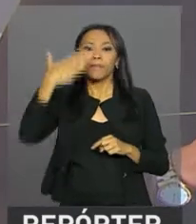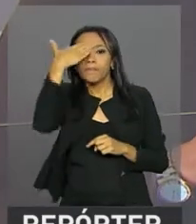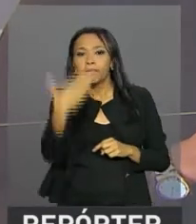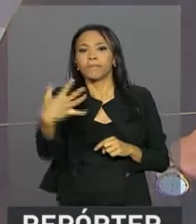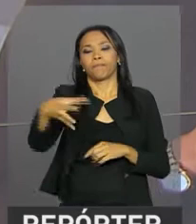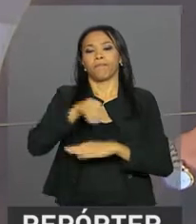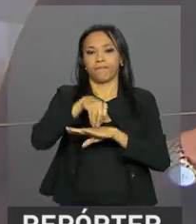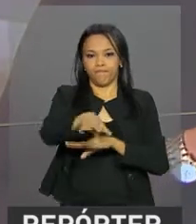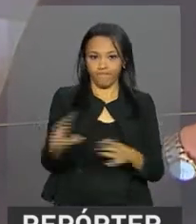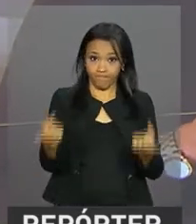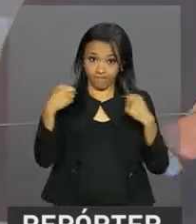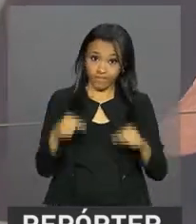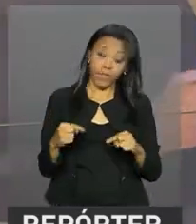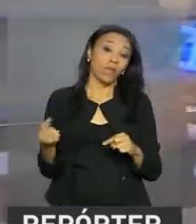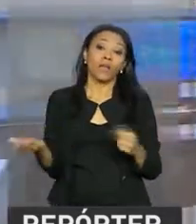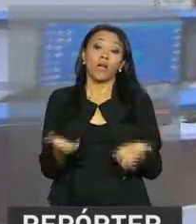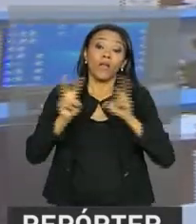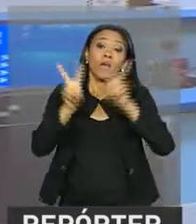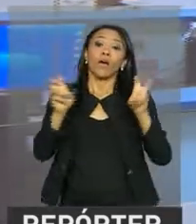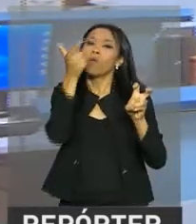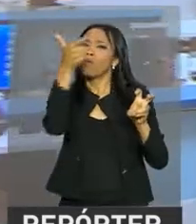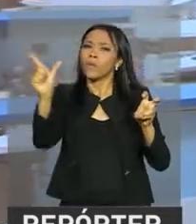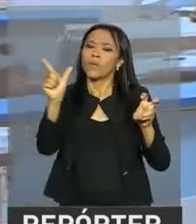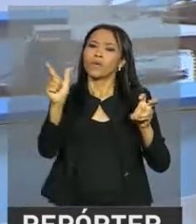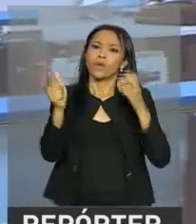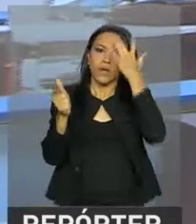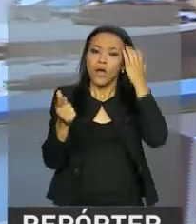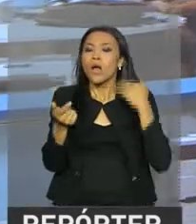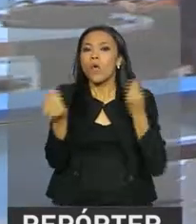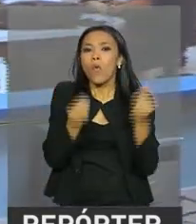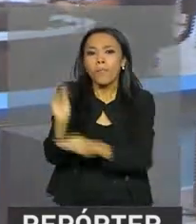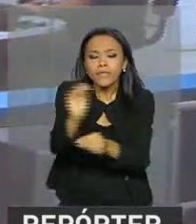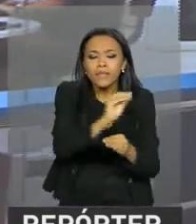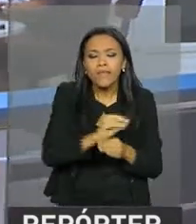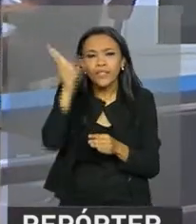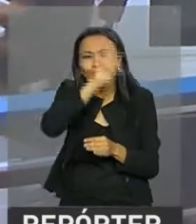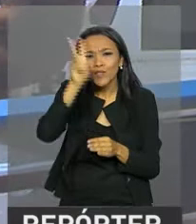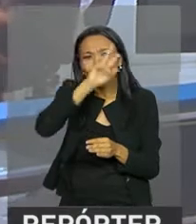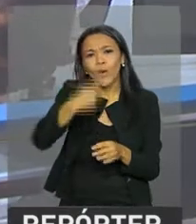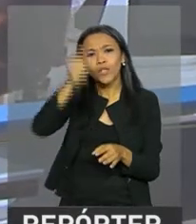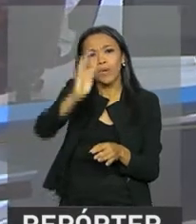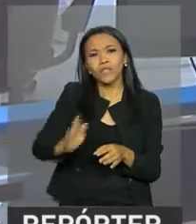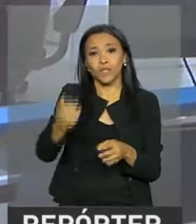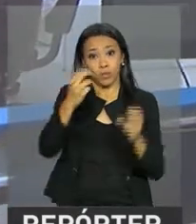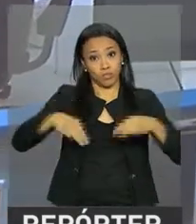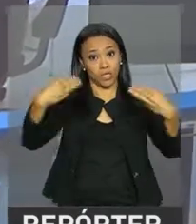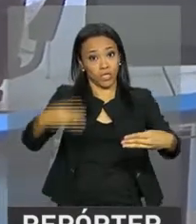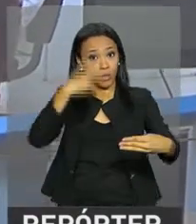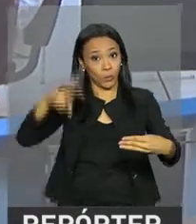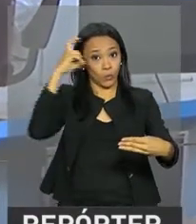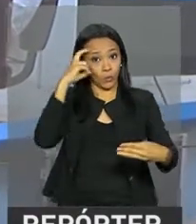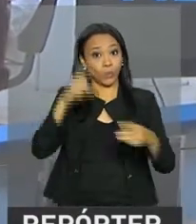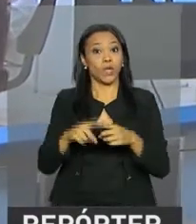informações a gente vai falar agora sobre uma união para preservar a pré história do brasil ministério da cultura o